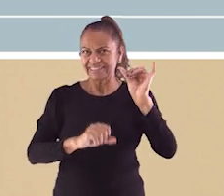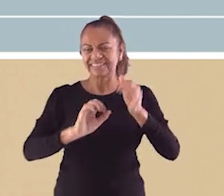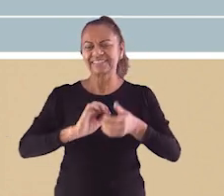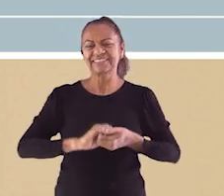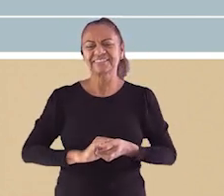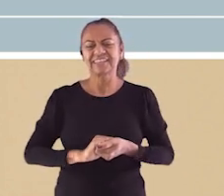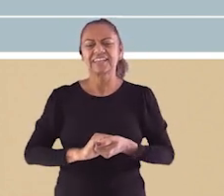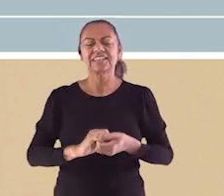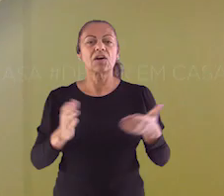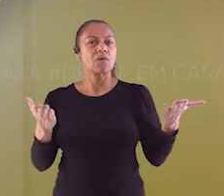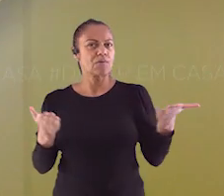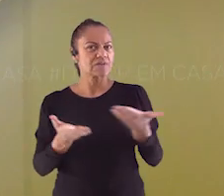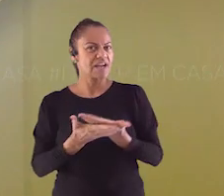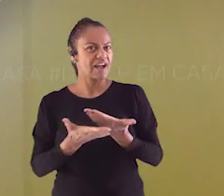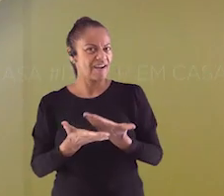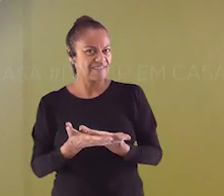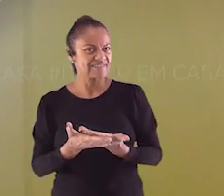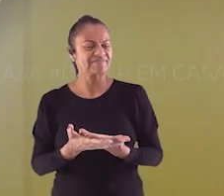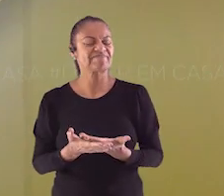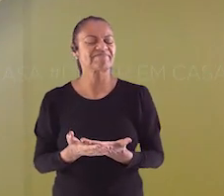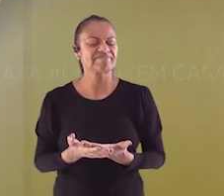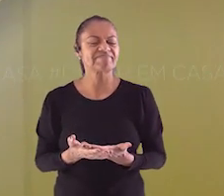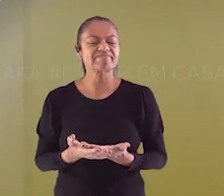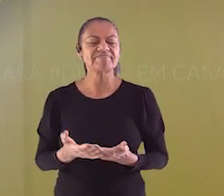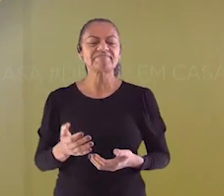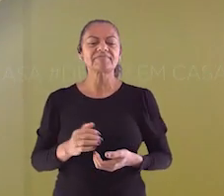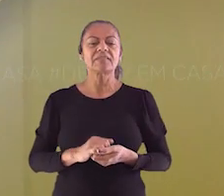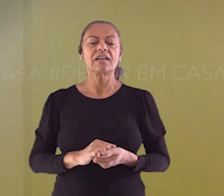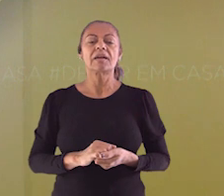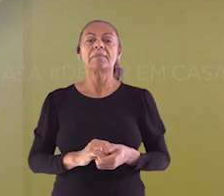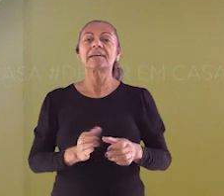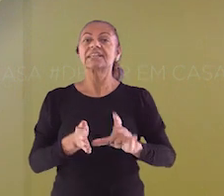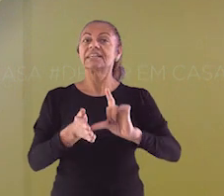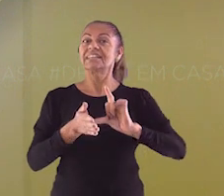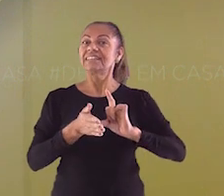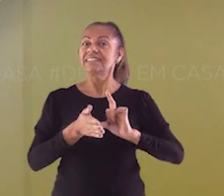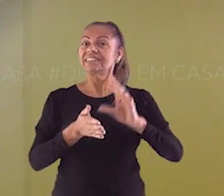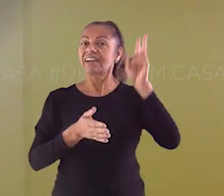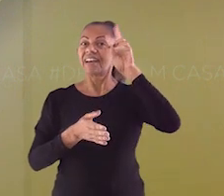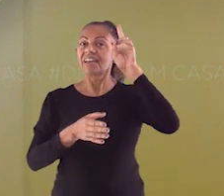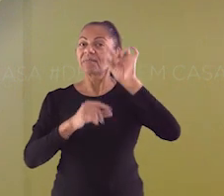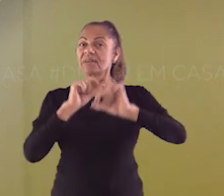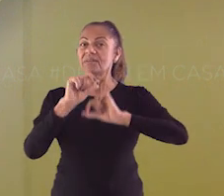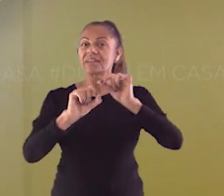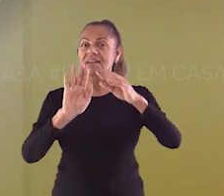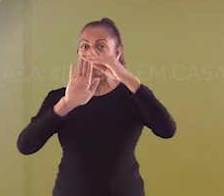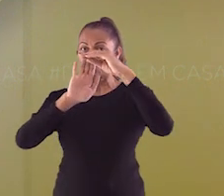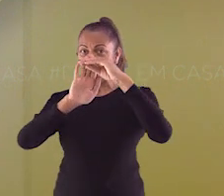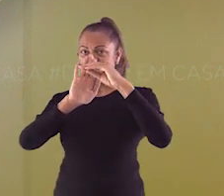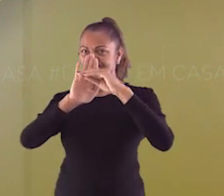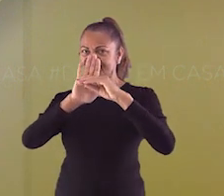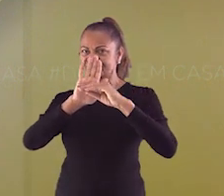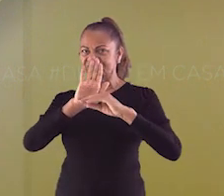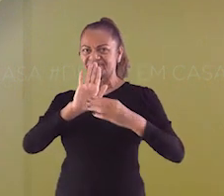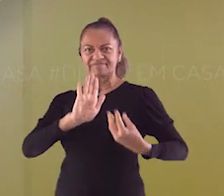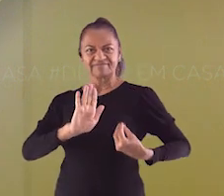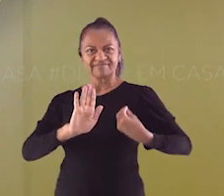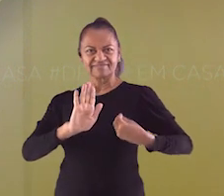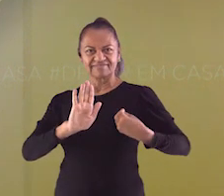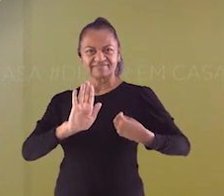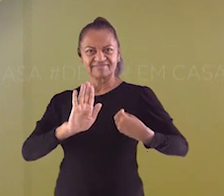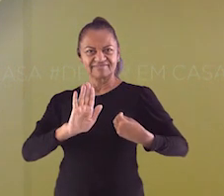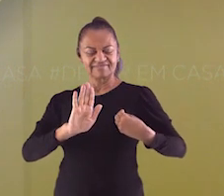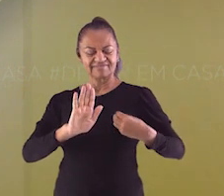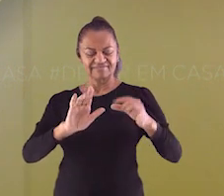essas patologias. Essa foi a nossa aula do dia. E antes de encerrar, gostaria de lembrar novamente da nossa lista